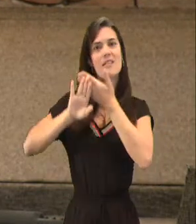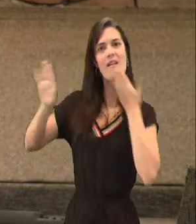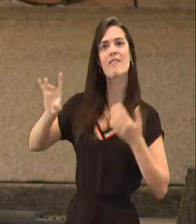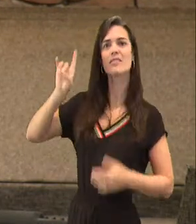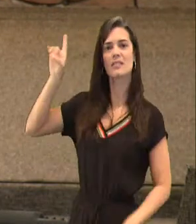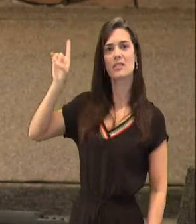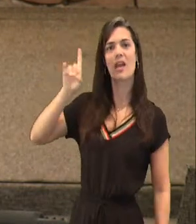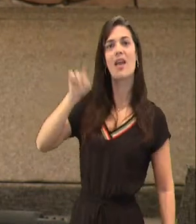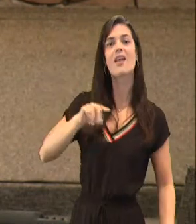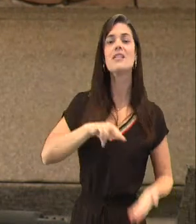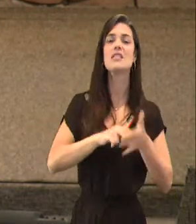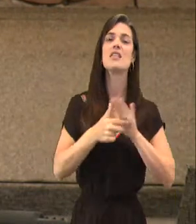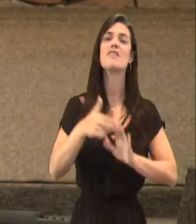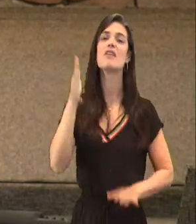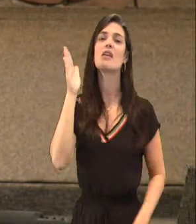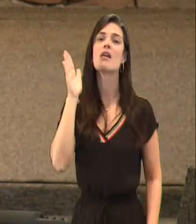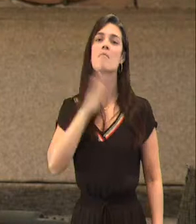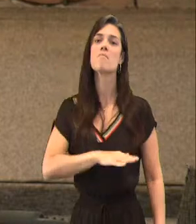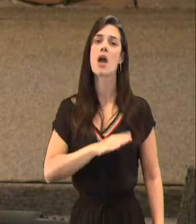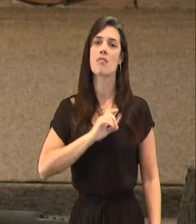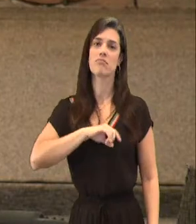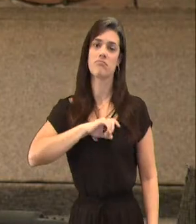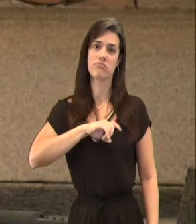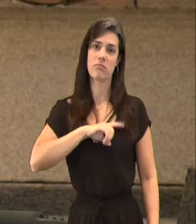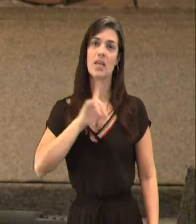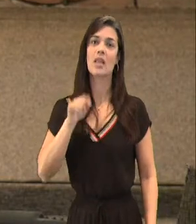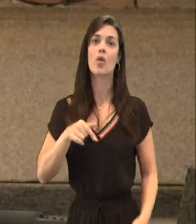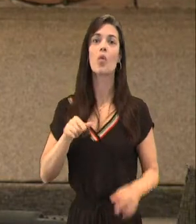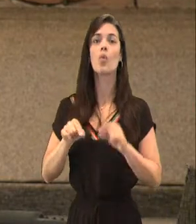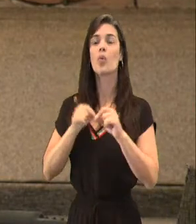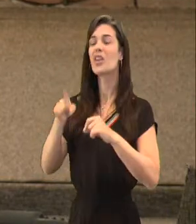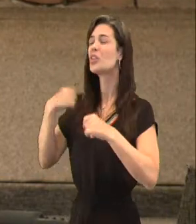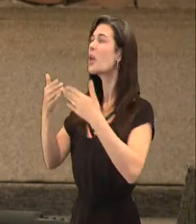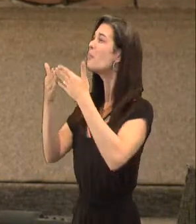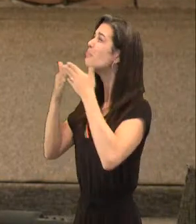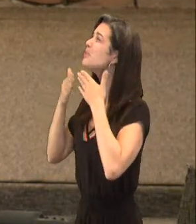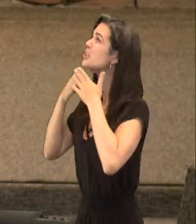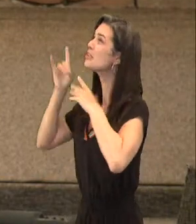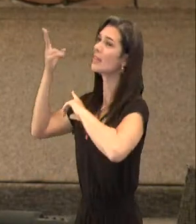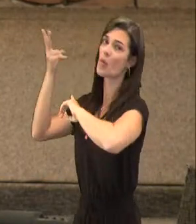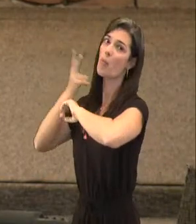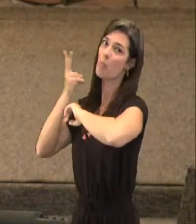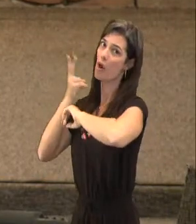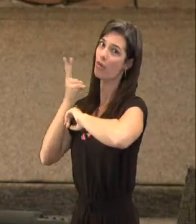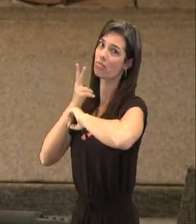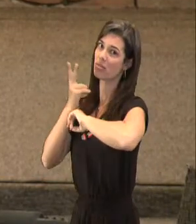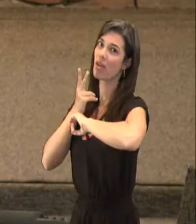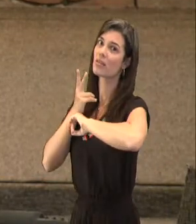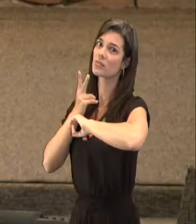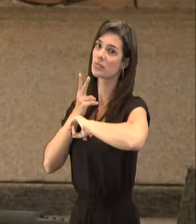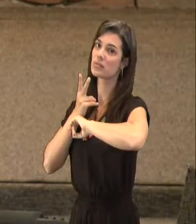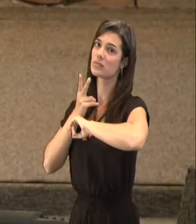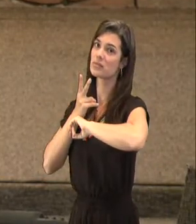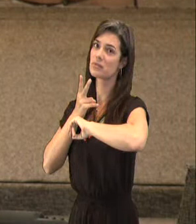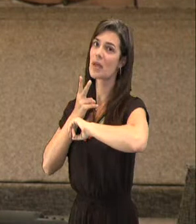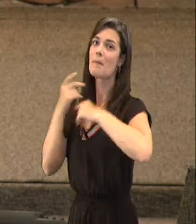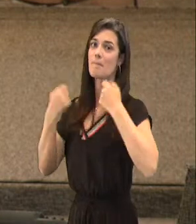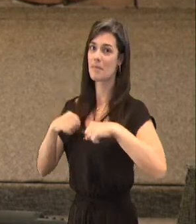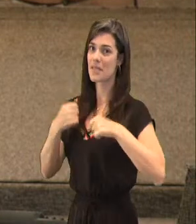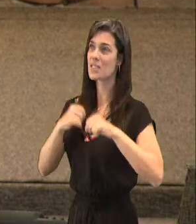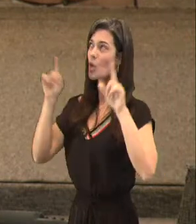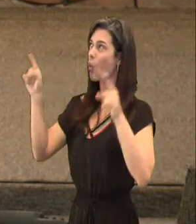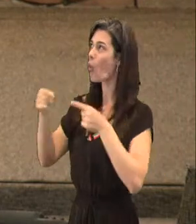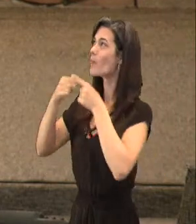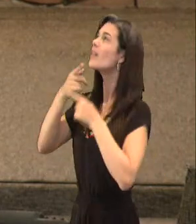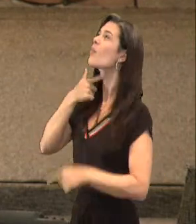Senhor. O clamor então aqui é por proteção de Deus. Precisamos nos sujeitar à vontade e à direção